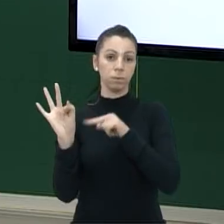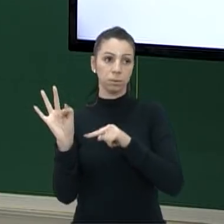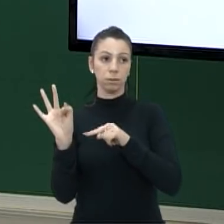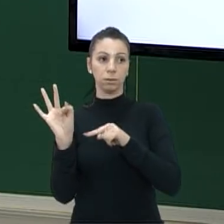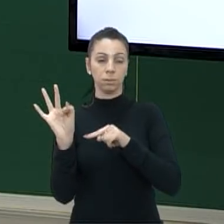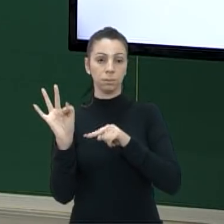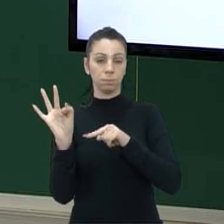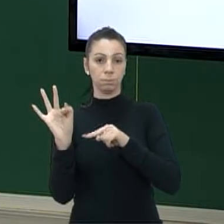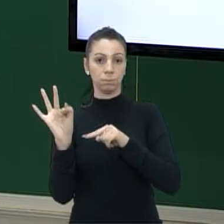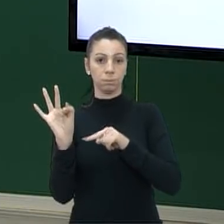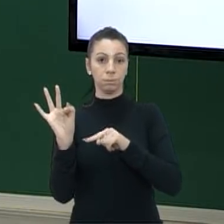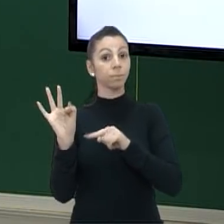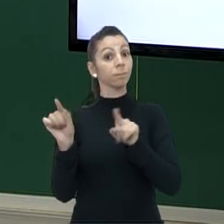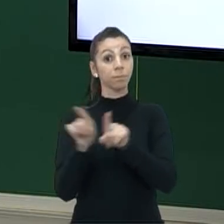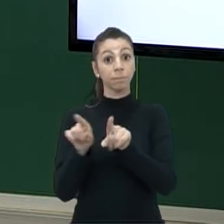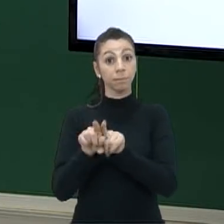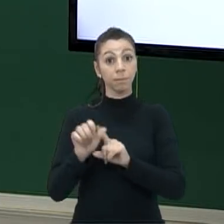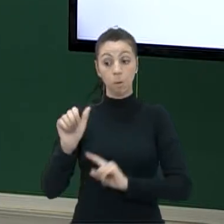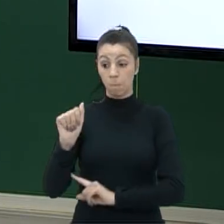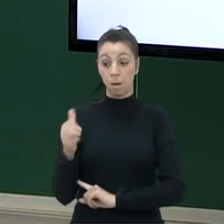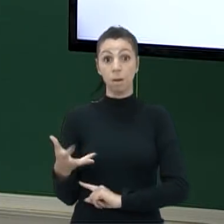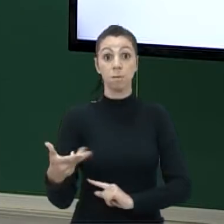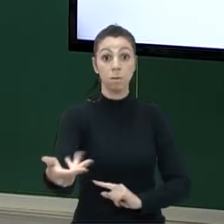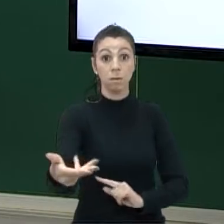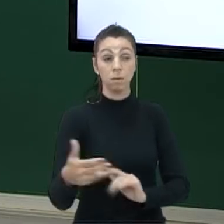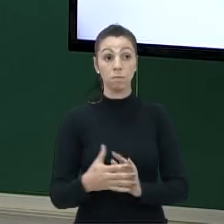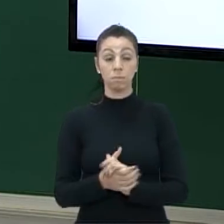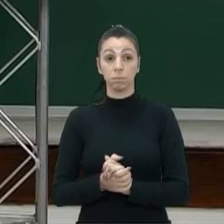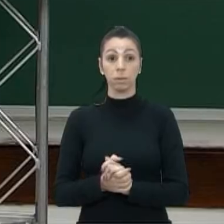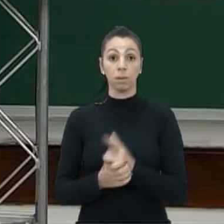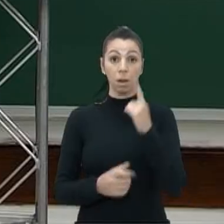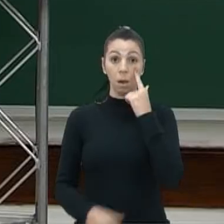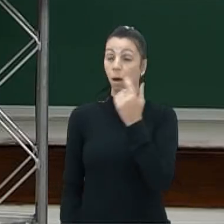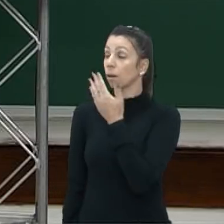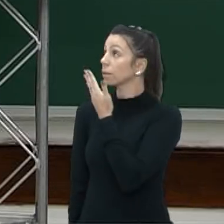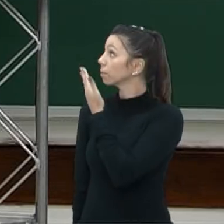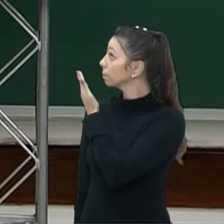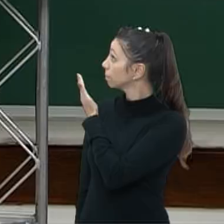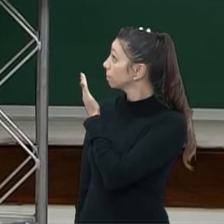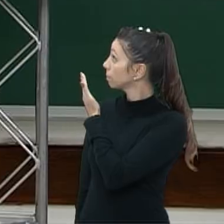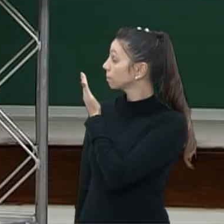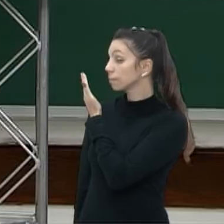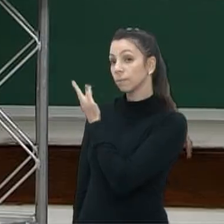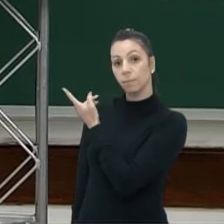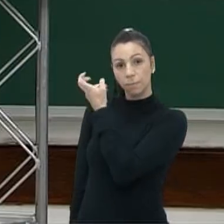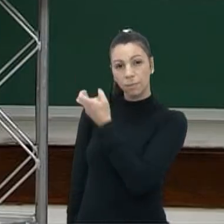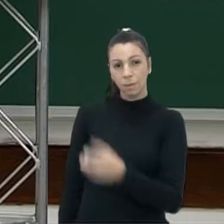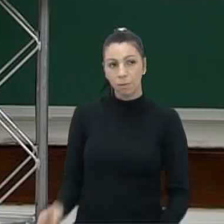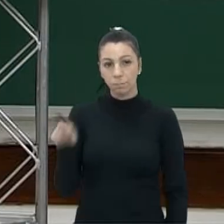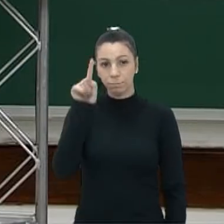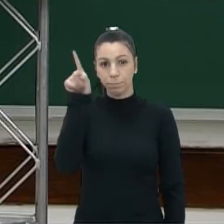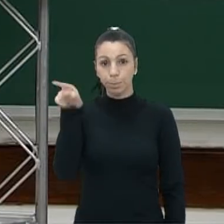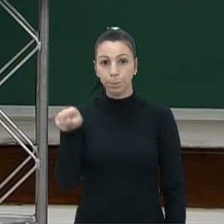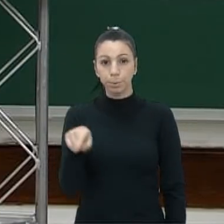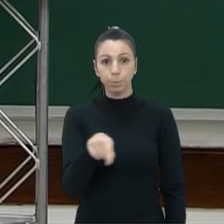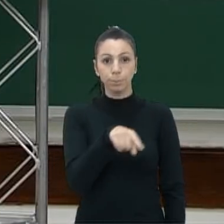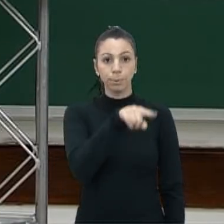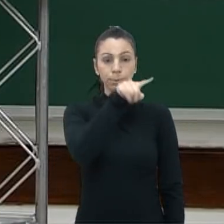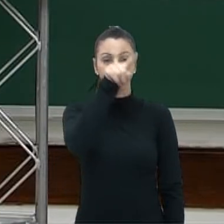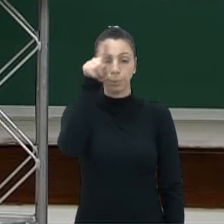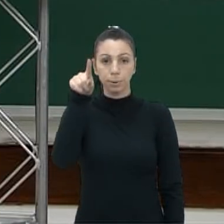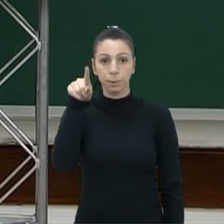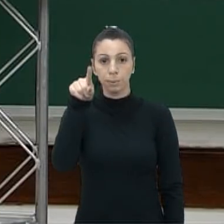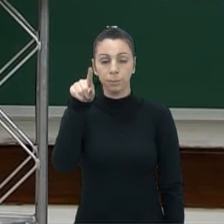uma aceleração, certo? Que é o que está sendo demonstrado ali na nossa imagem, certo? Se tem aceleração,